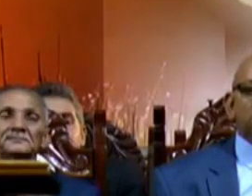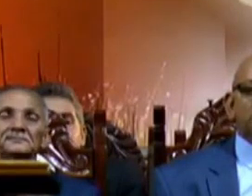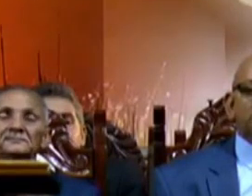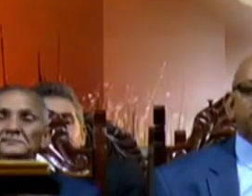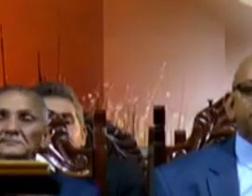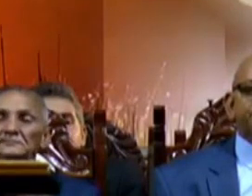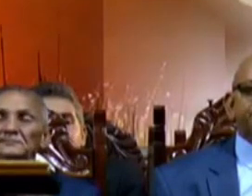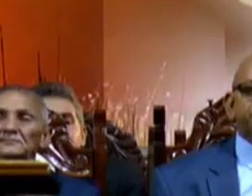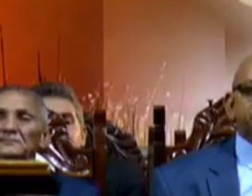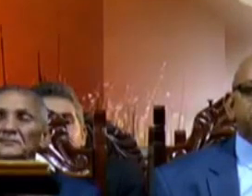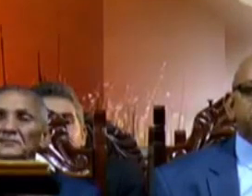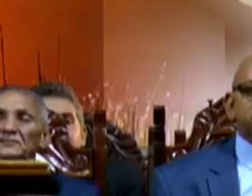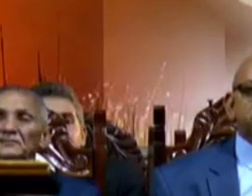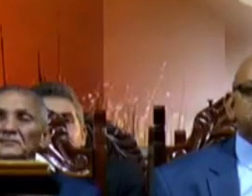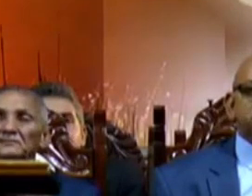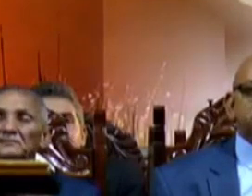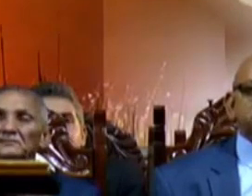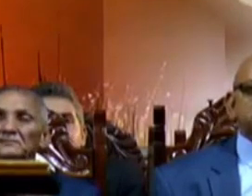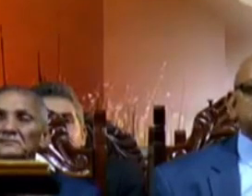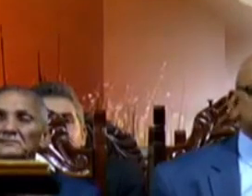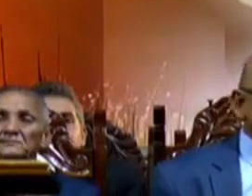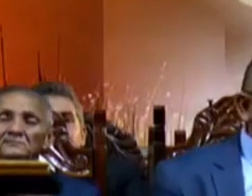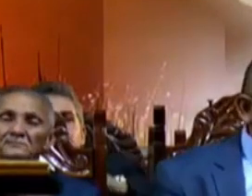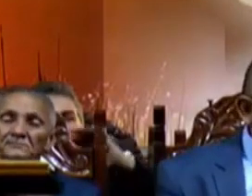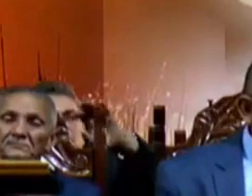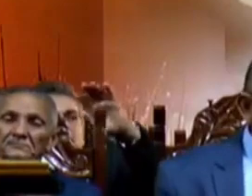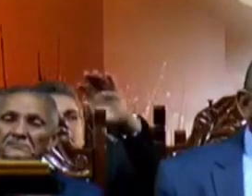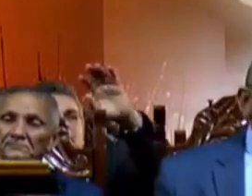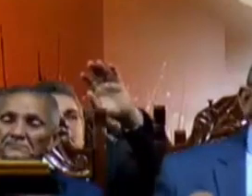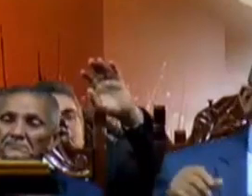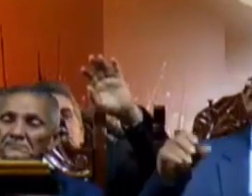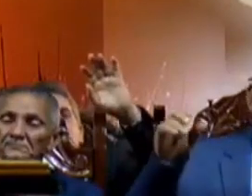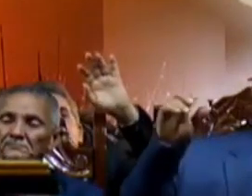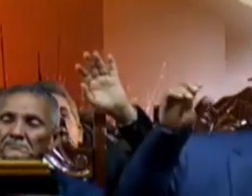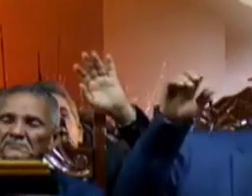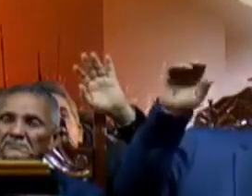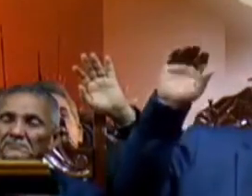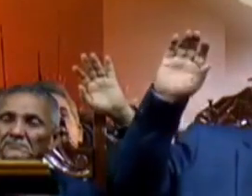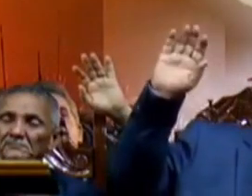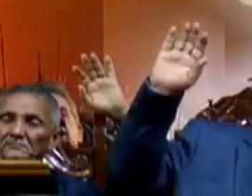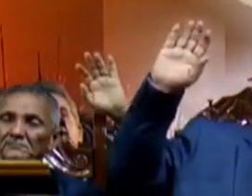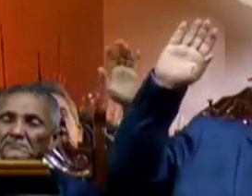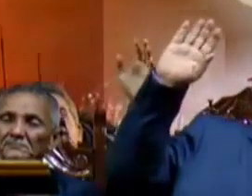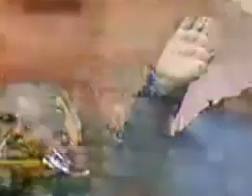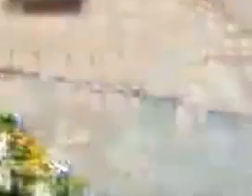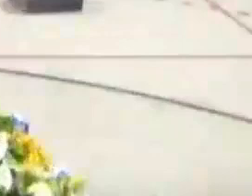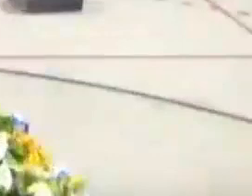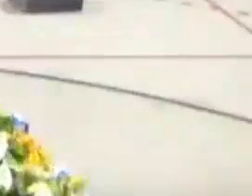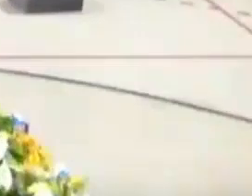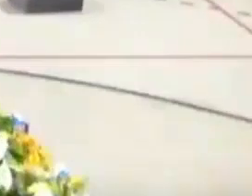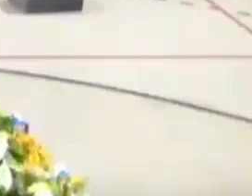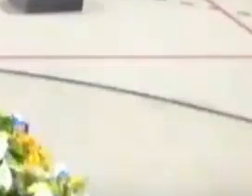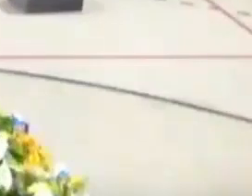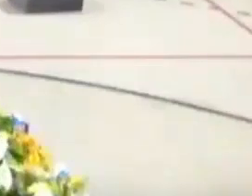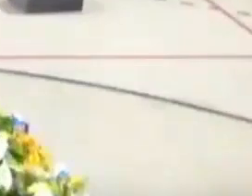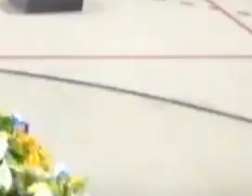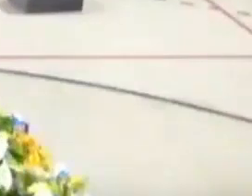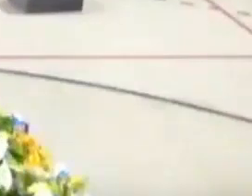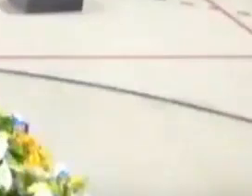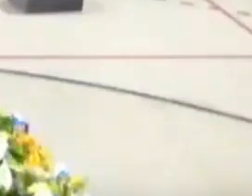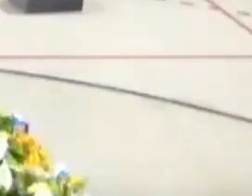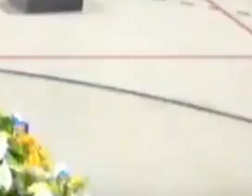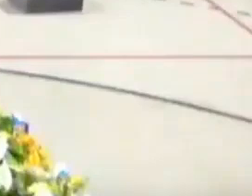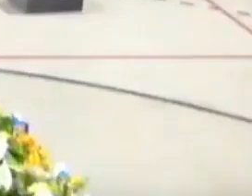Onde está a mão que você levanta para adorar ao Senhor? Só quem quer, levante a sua mão